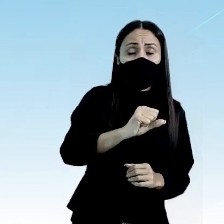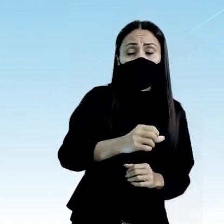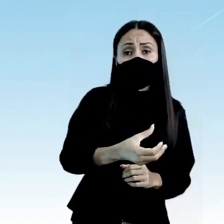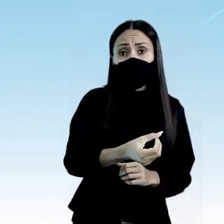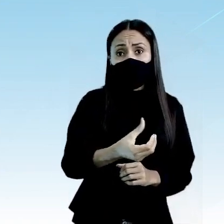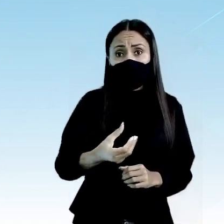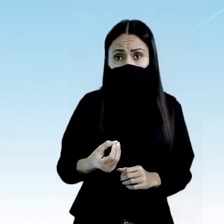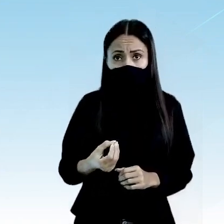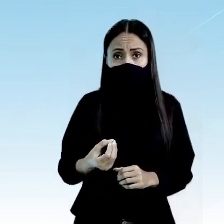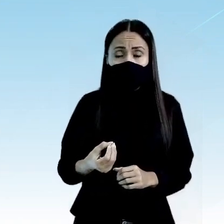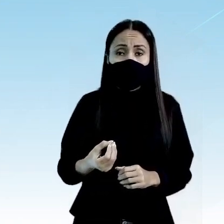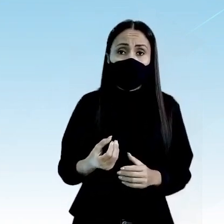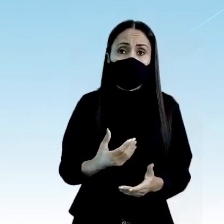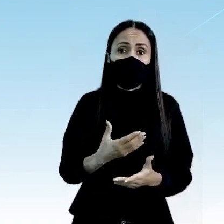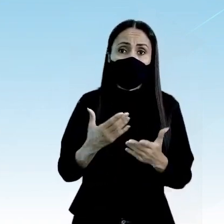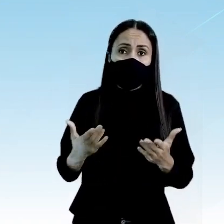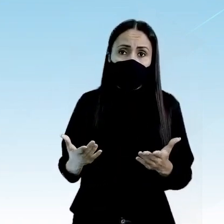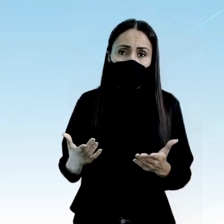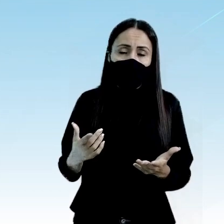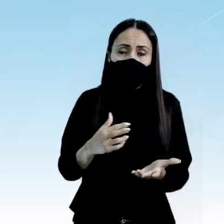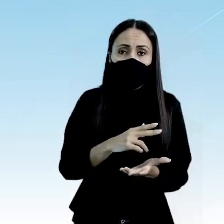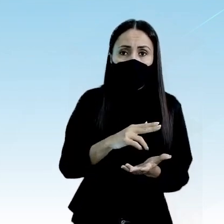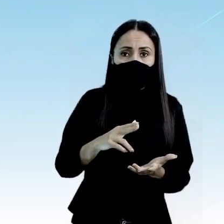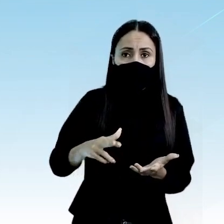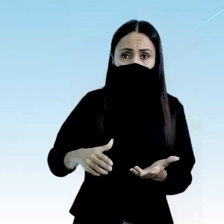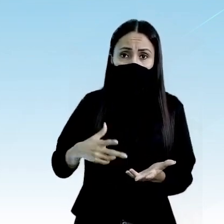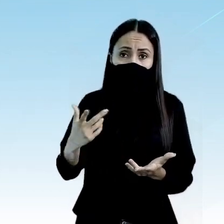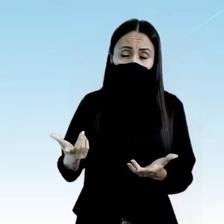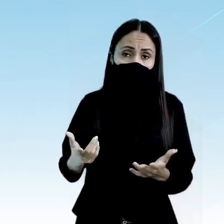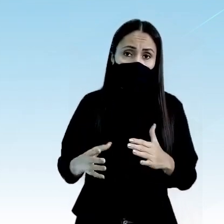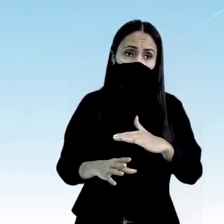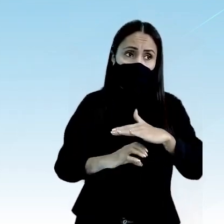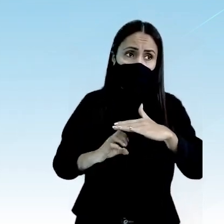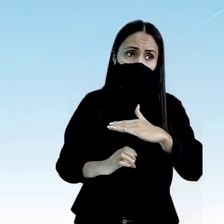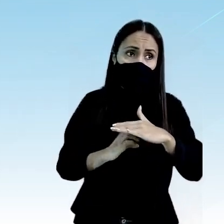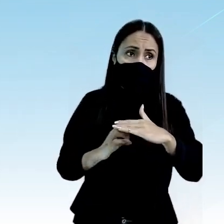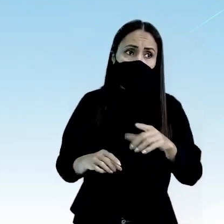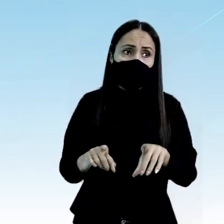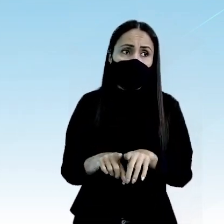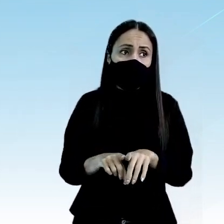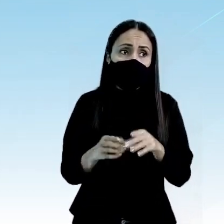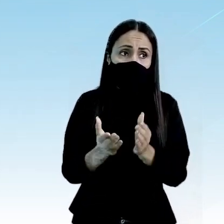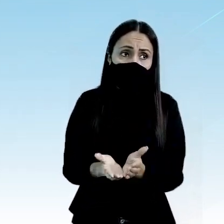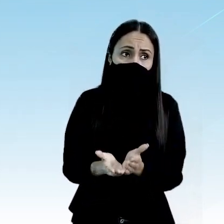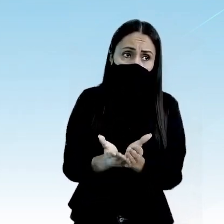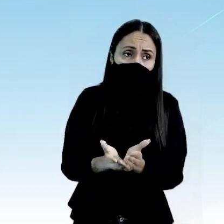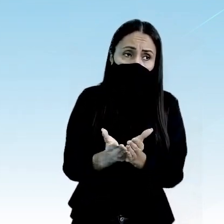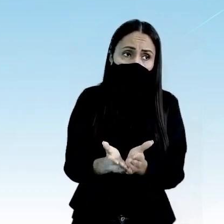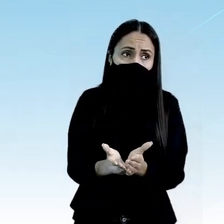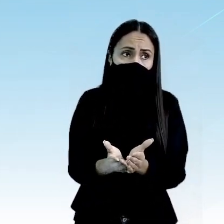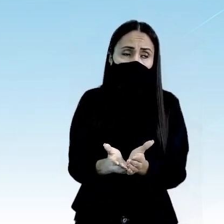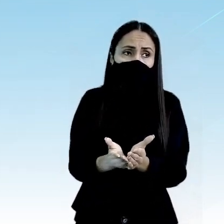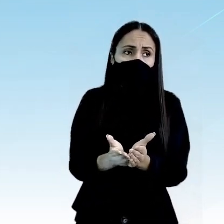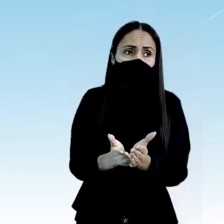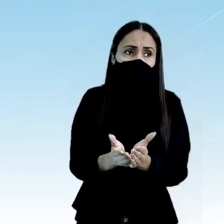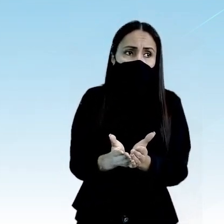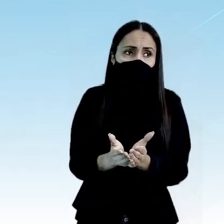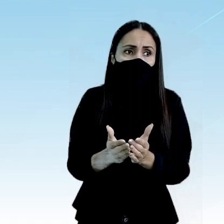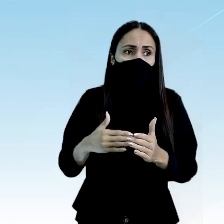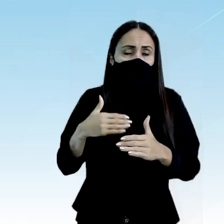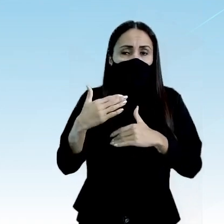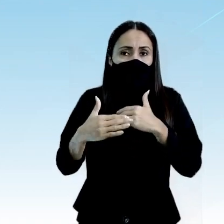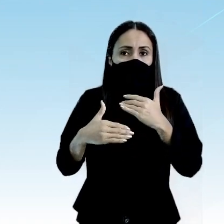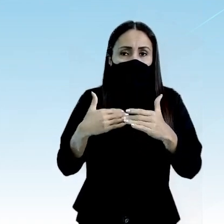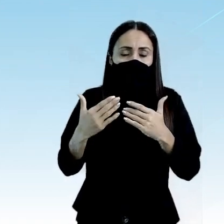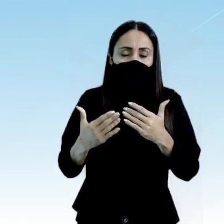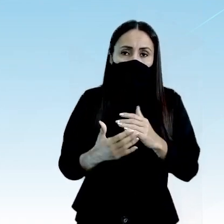1860, as grandes companhias londrinas de navegação a vapor transportavam